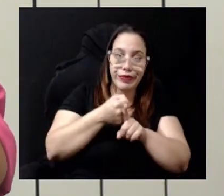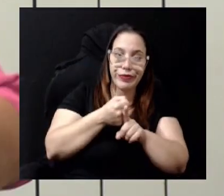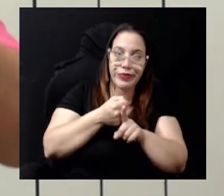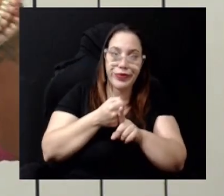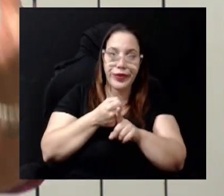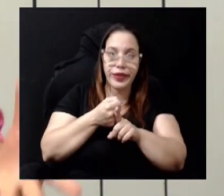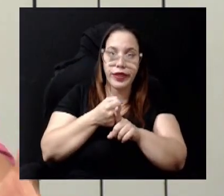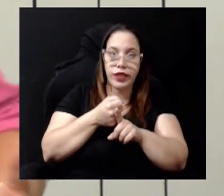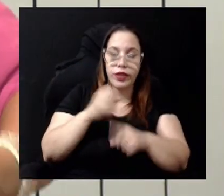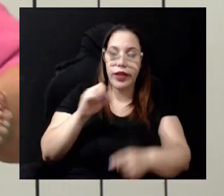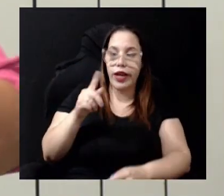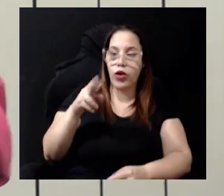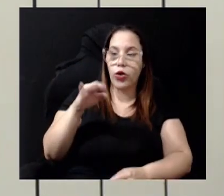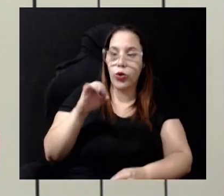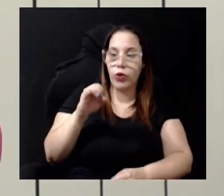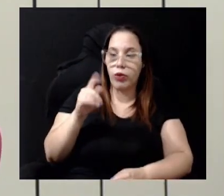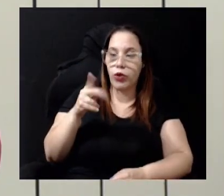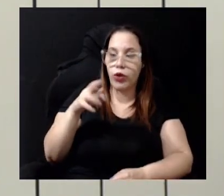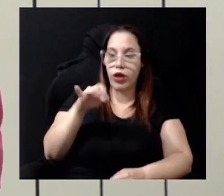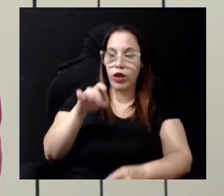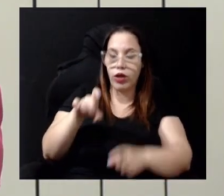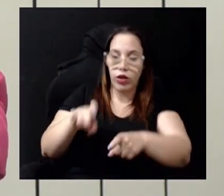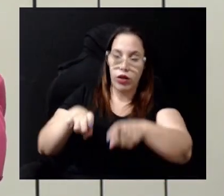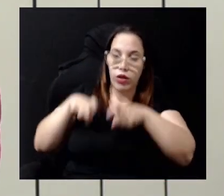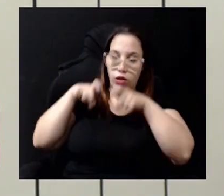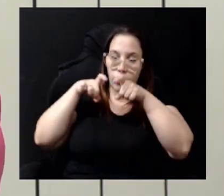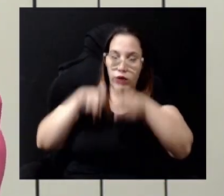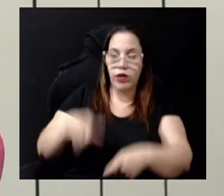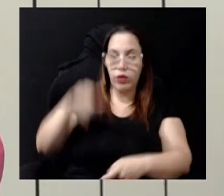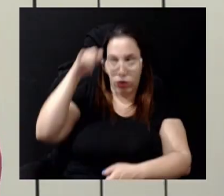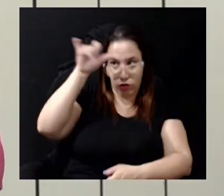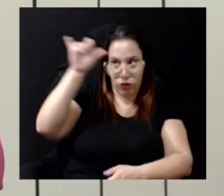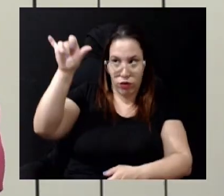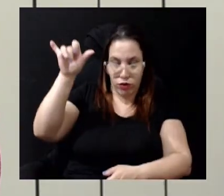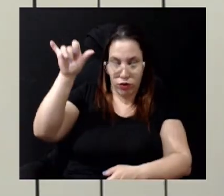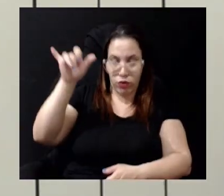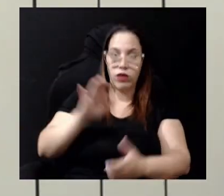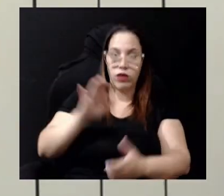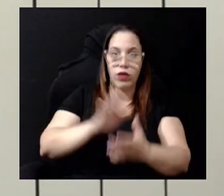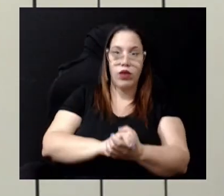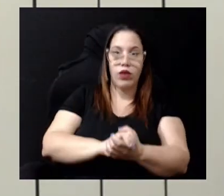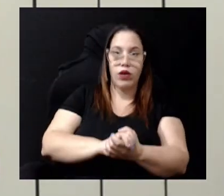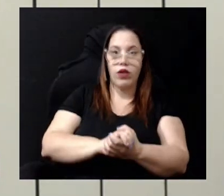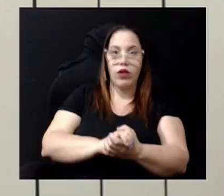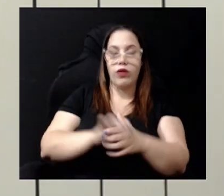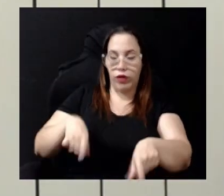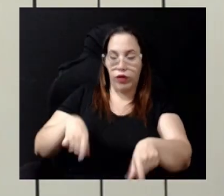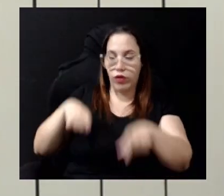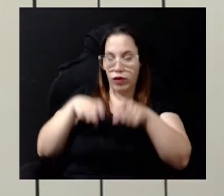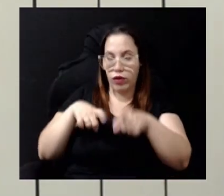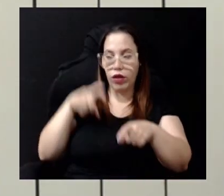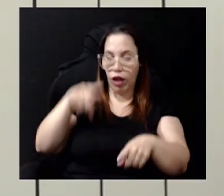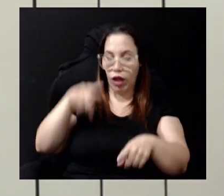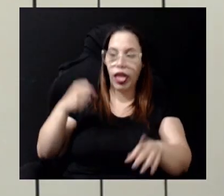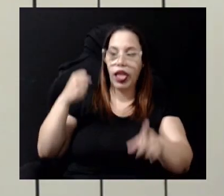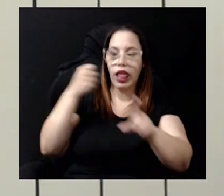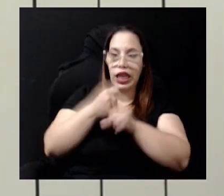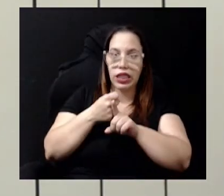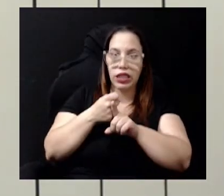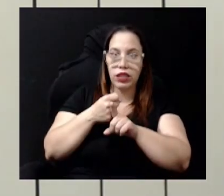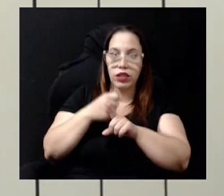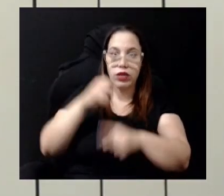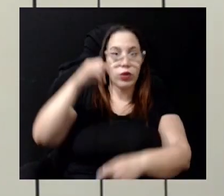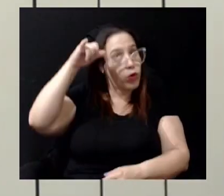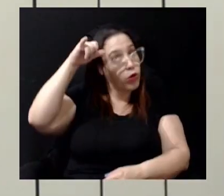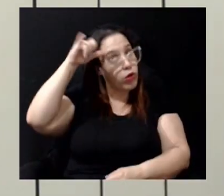agropecuário. Tem gente que é a favor, tem gente que é contra, e o setor agropecuário é afetado. O gado bovino, por exemplo, gente,